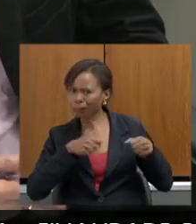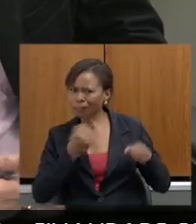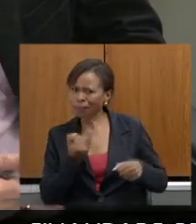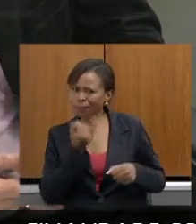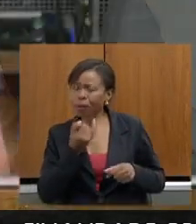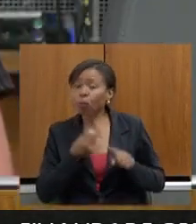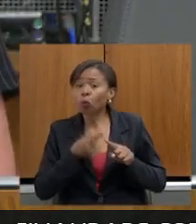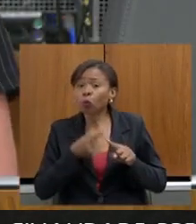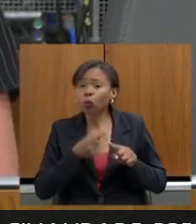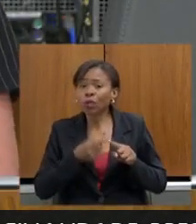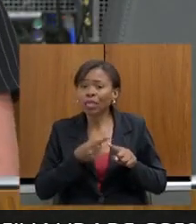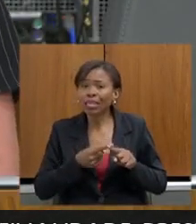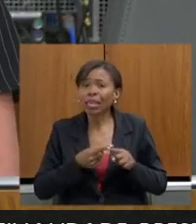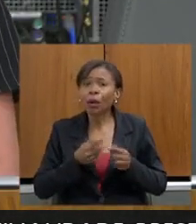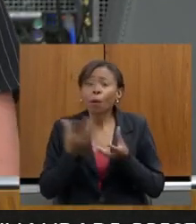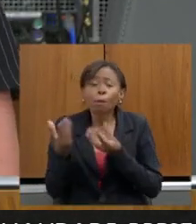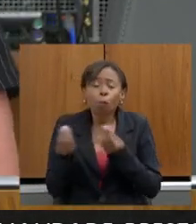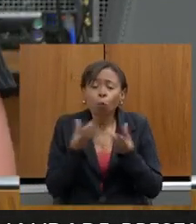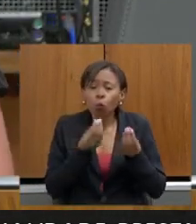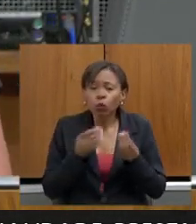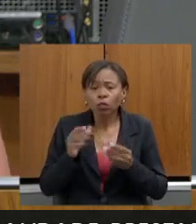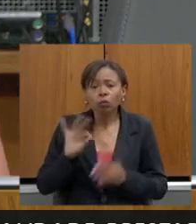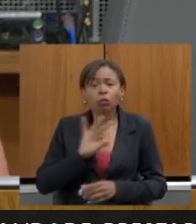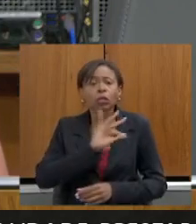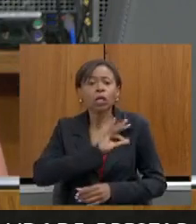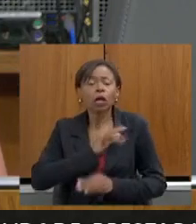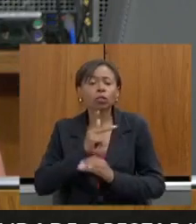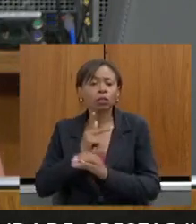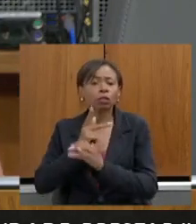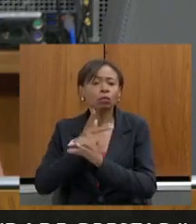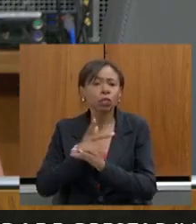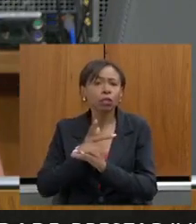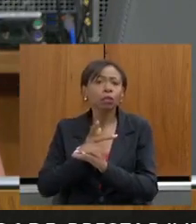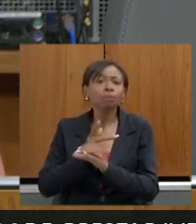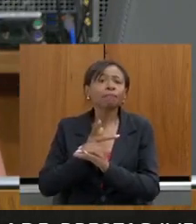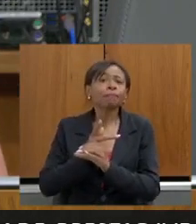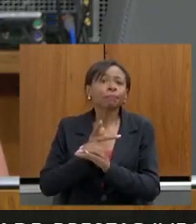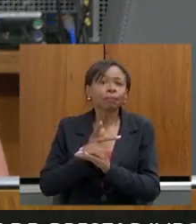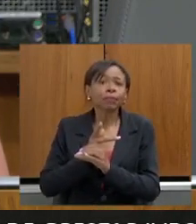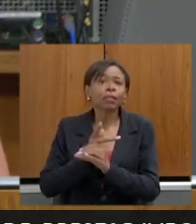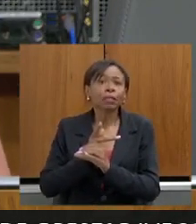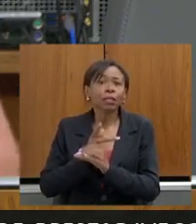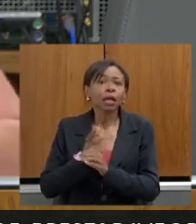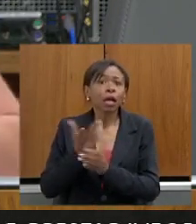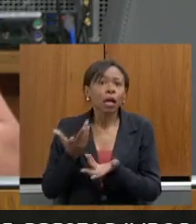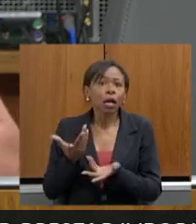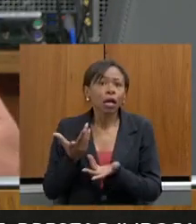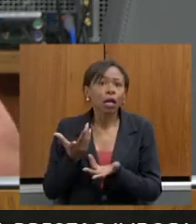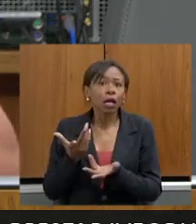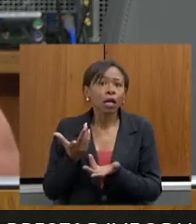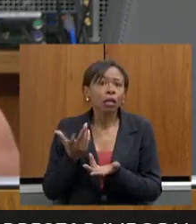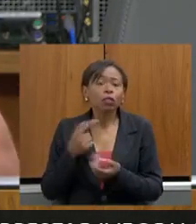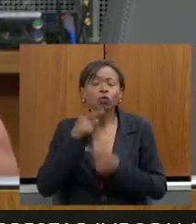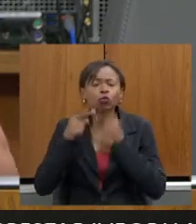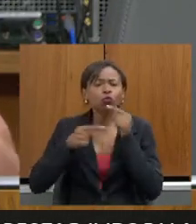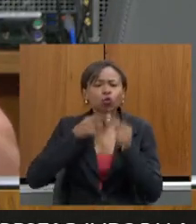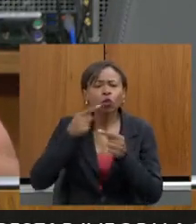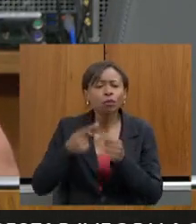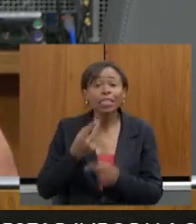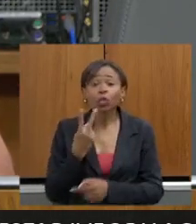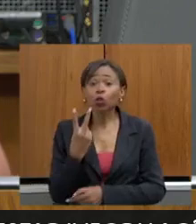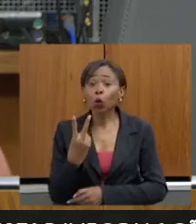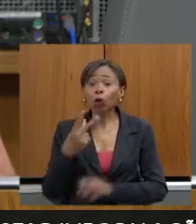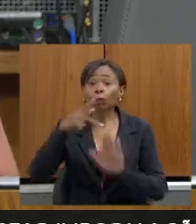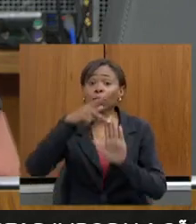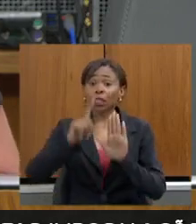em dúvida em relação a tramitação de dois projetos de leis complementares que estão aqui nessa casa